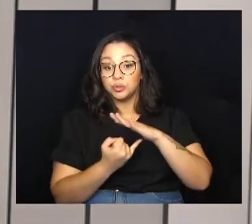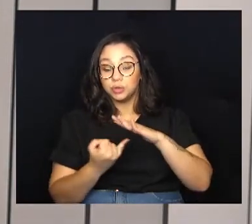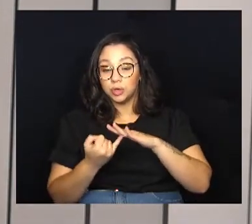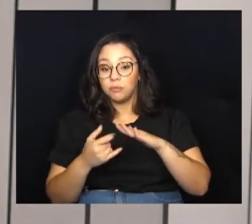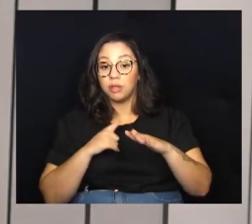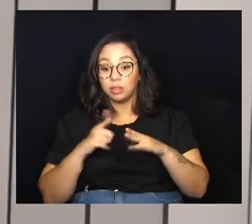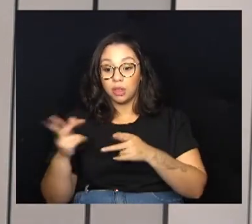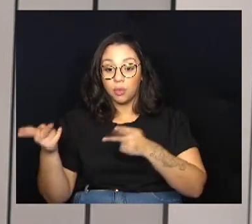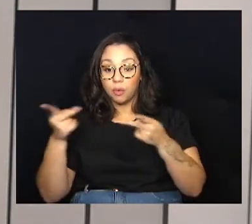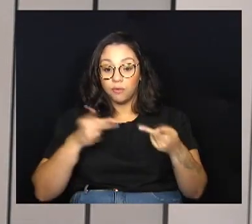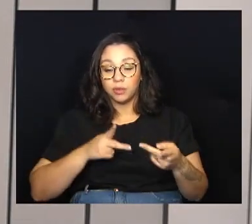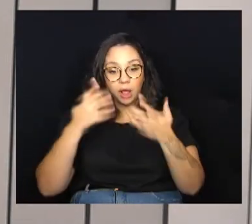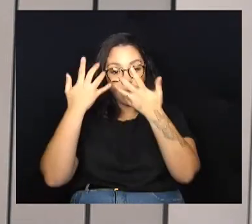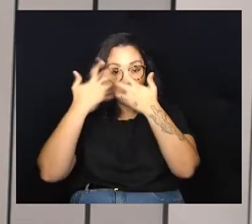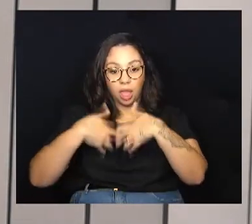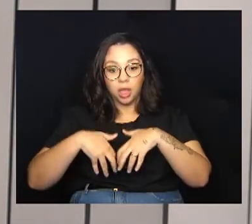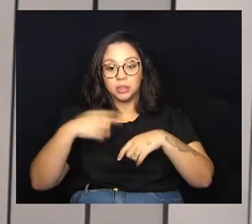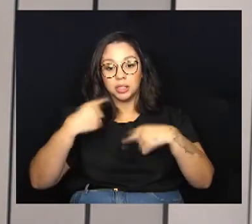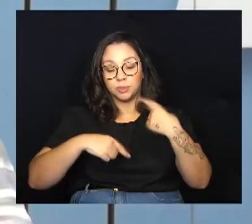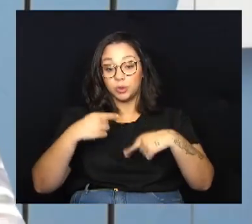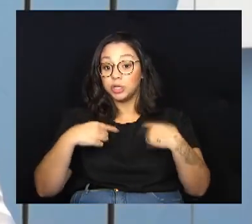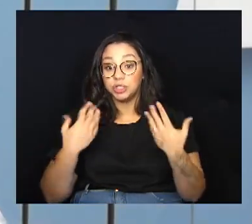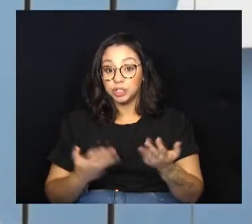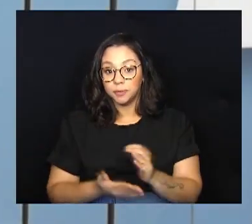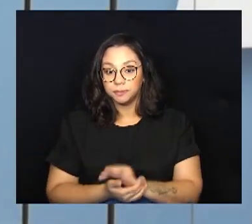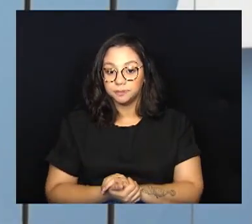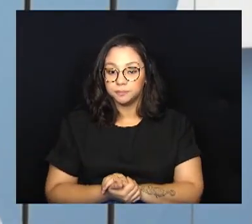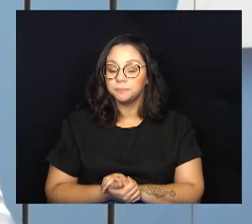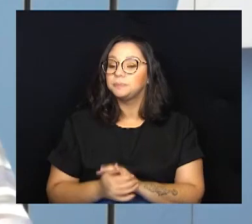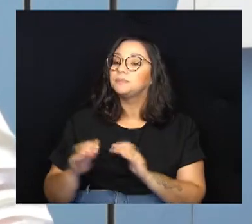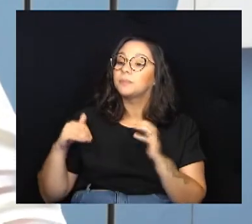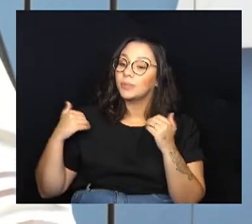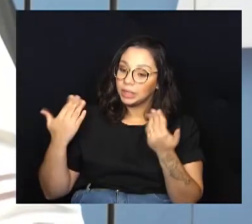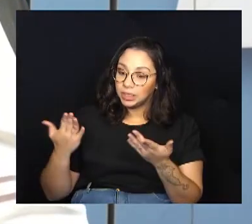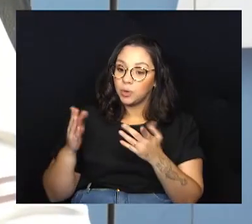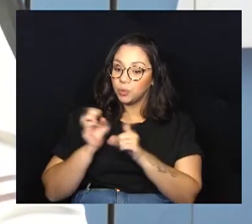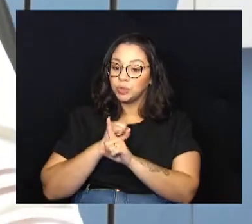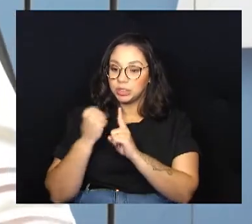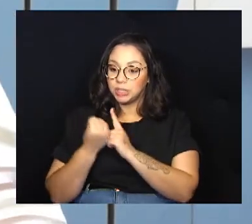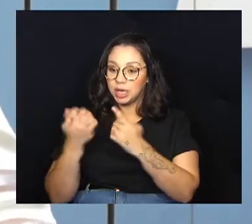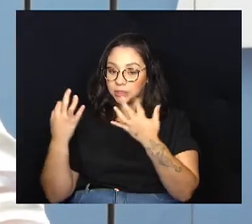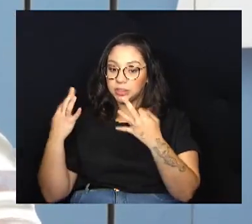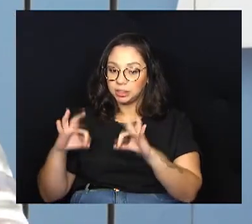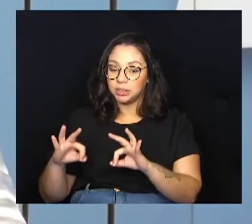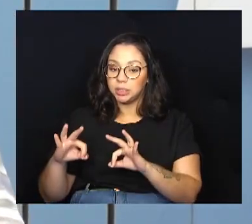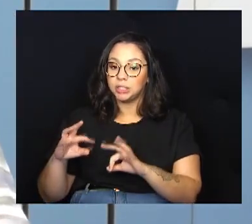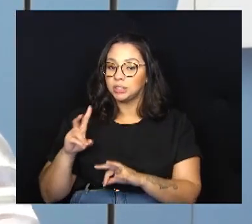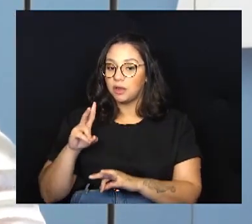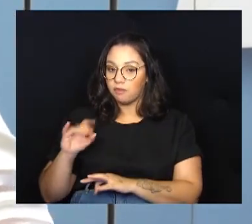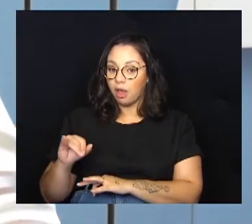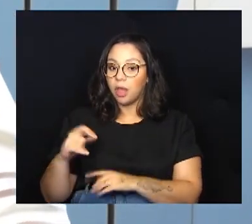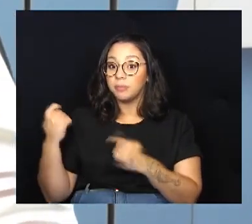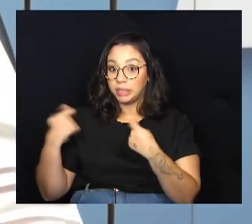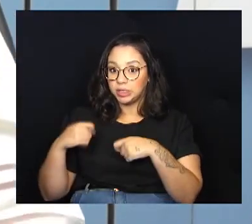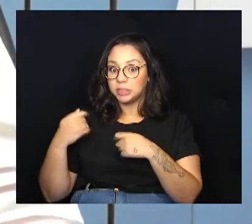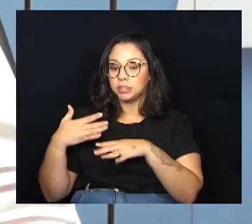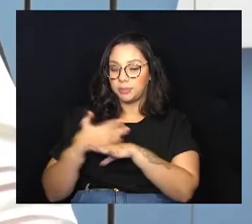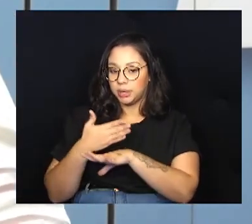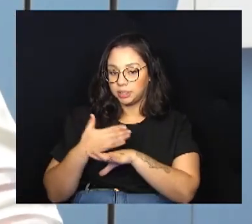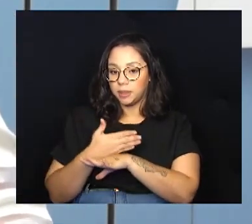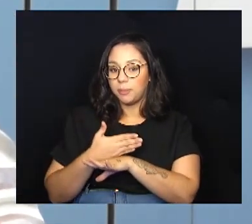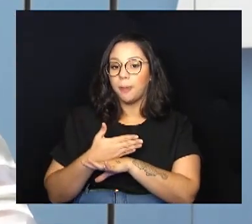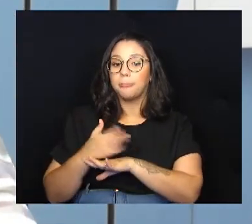criança menor, para adolescente, para jovem. Tá, e nessa abordagem, eu digo isso porque a gente já fez... Ainda existe o amor